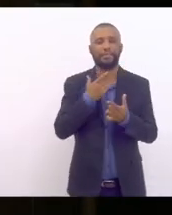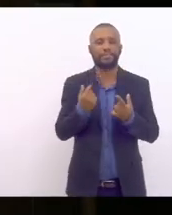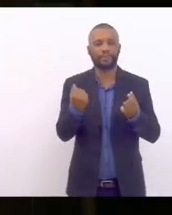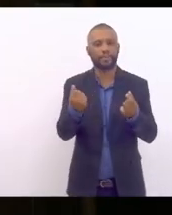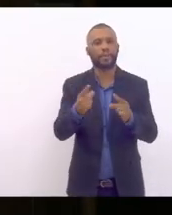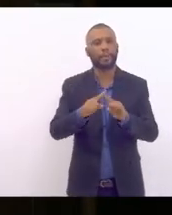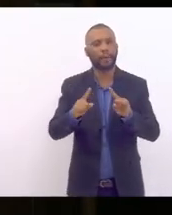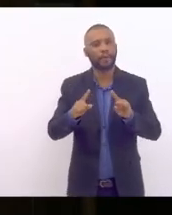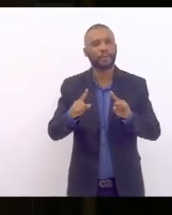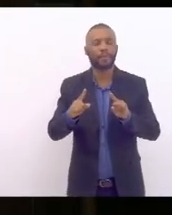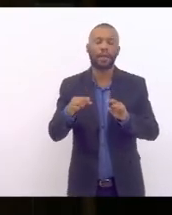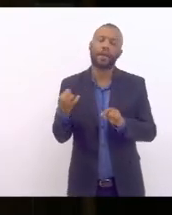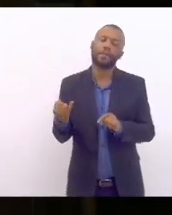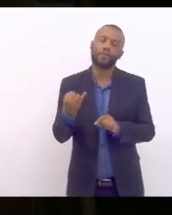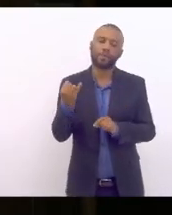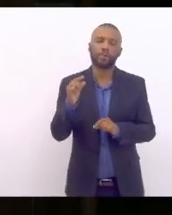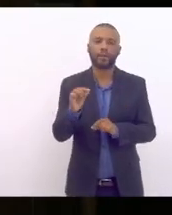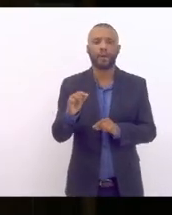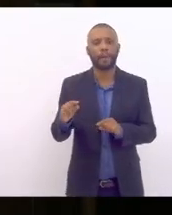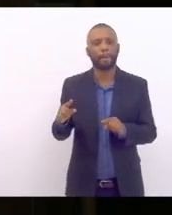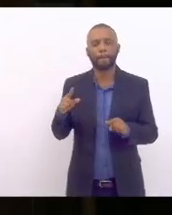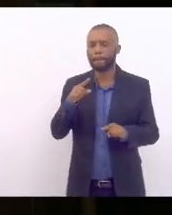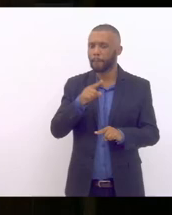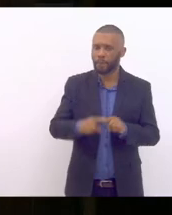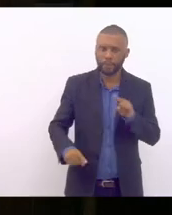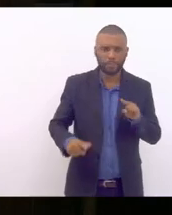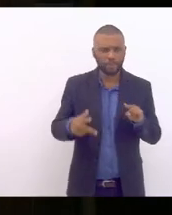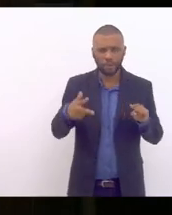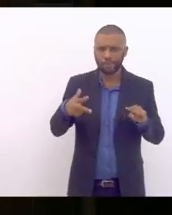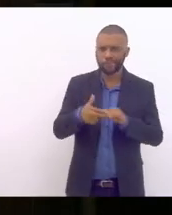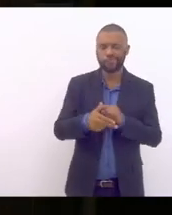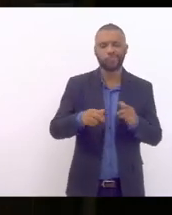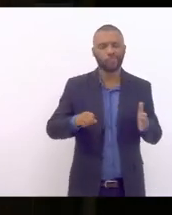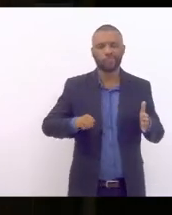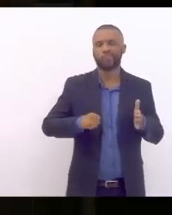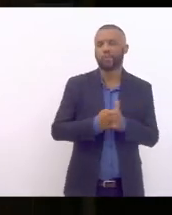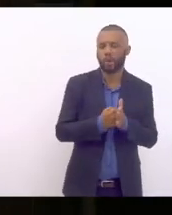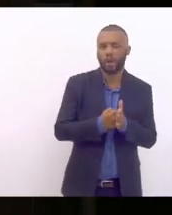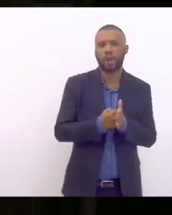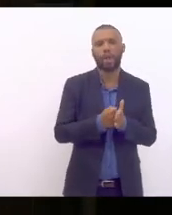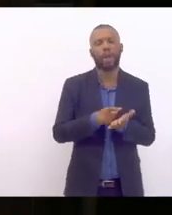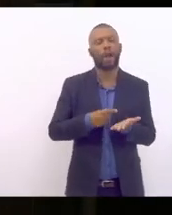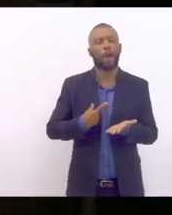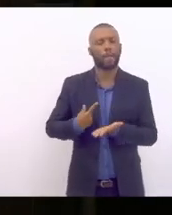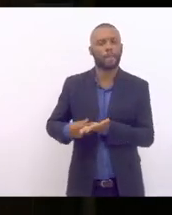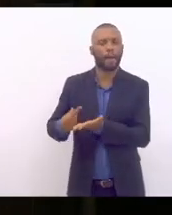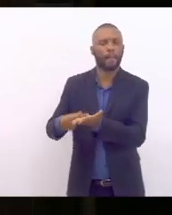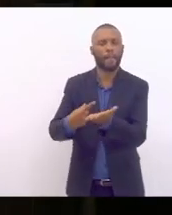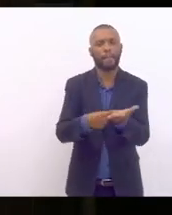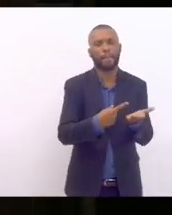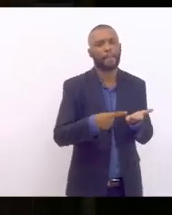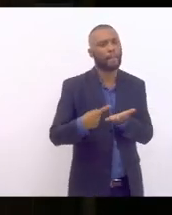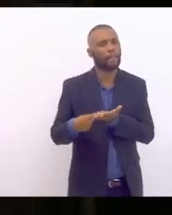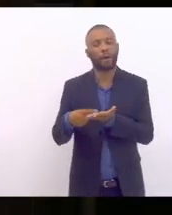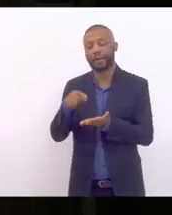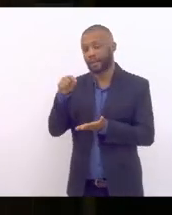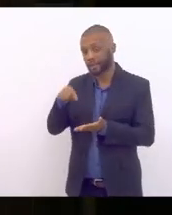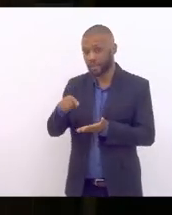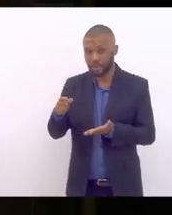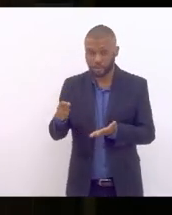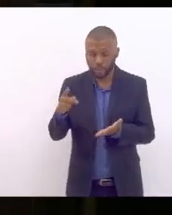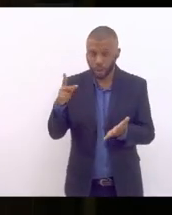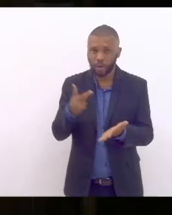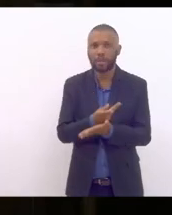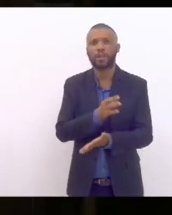impedir este geralmente contingenciamentos arbitrários que aqui só não ocorreram por causa